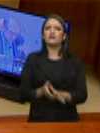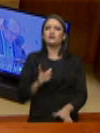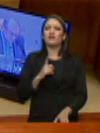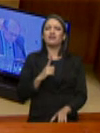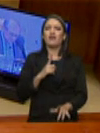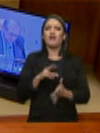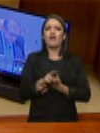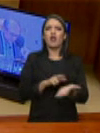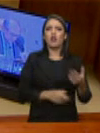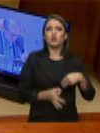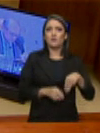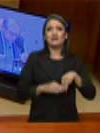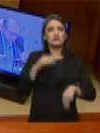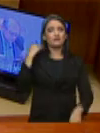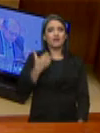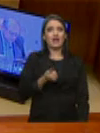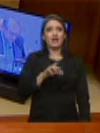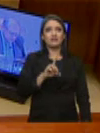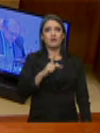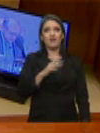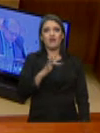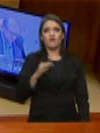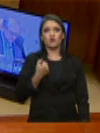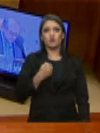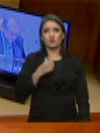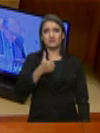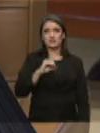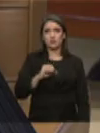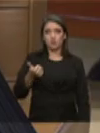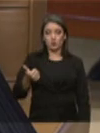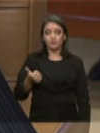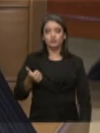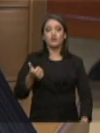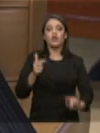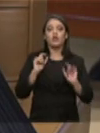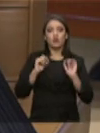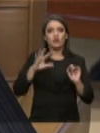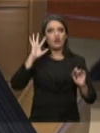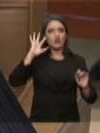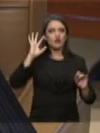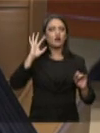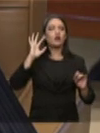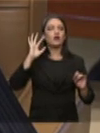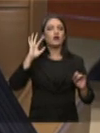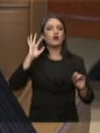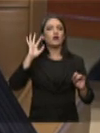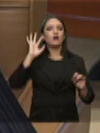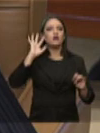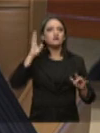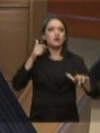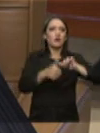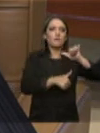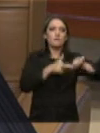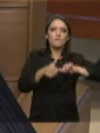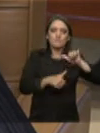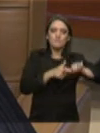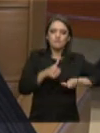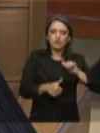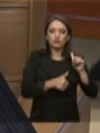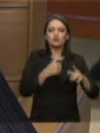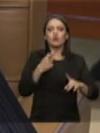Lúcia, na DPF 101. Efeitos cessados de decisões judiciais pretéritas com indeterminação temporal quanto à autorização concedida